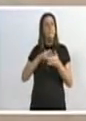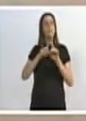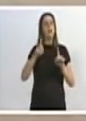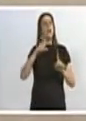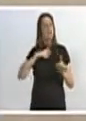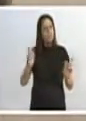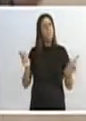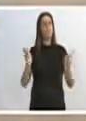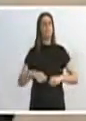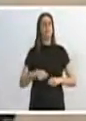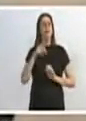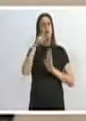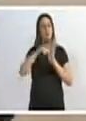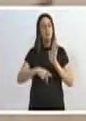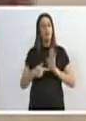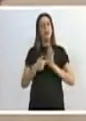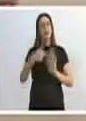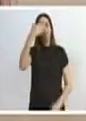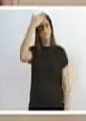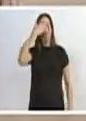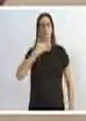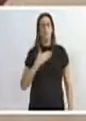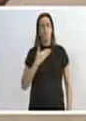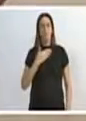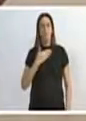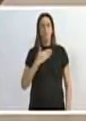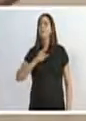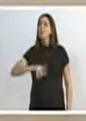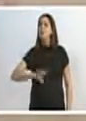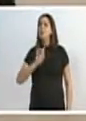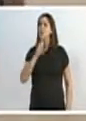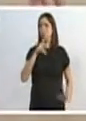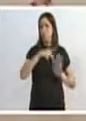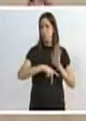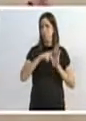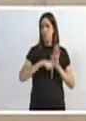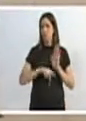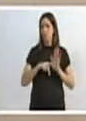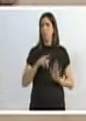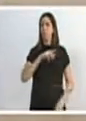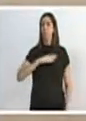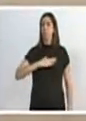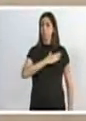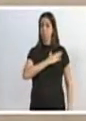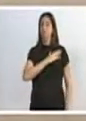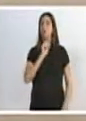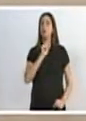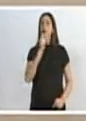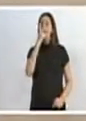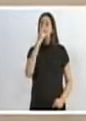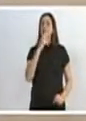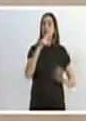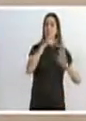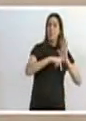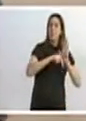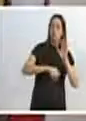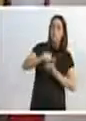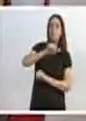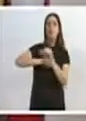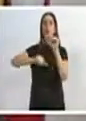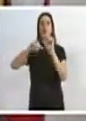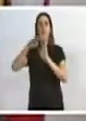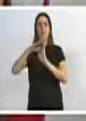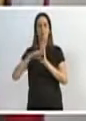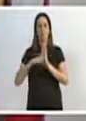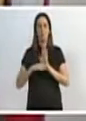tem mostrado isso. Inclusive, não é mais um projeto. O prefeito Napoleão o transformou num programa. Vereador